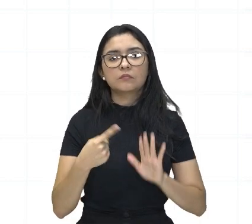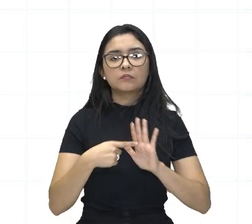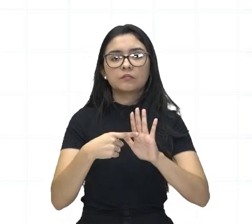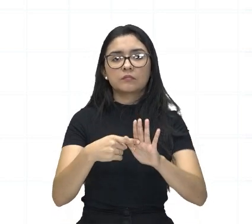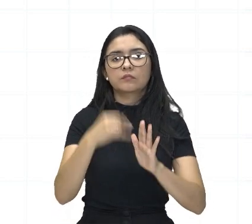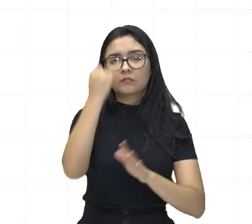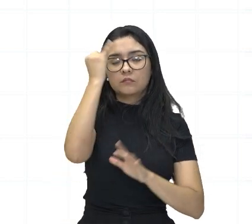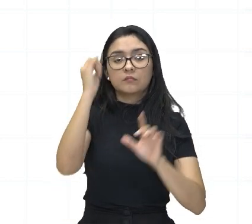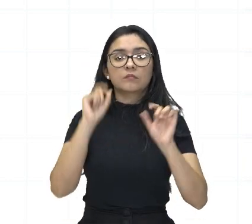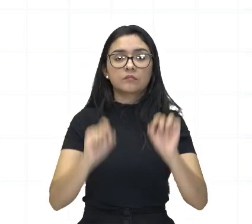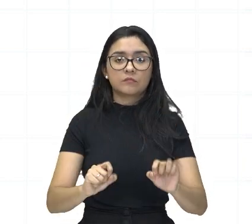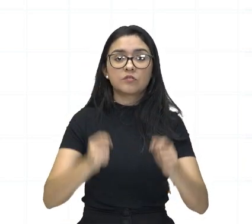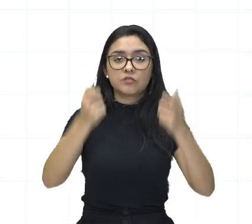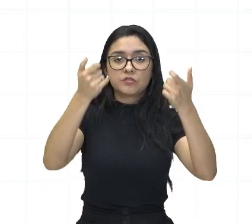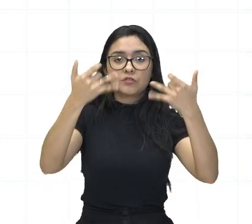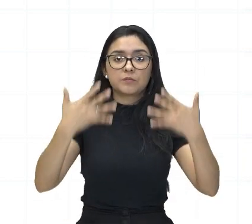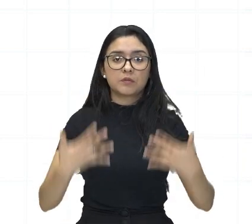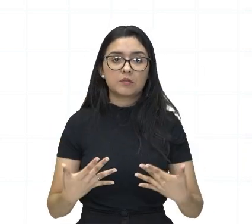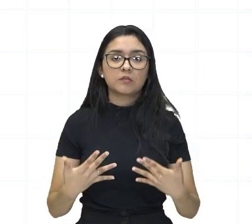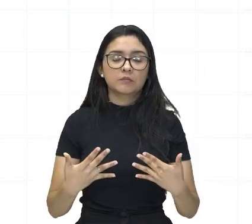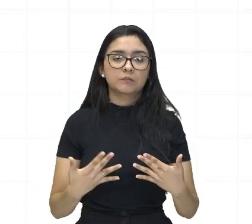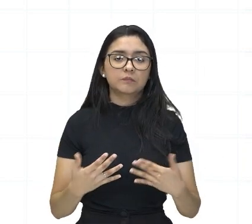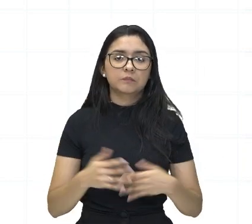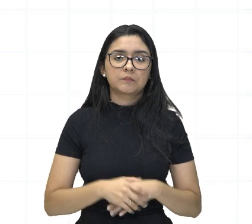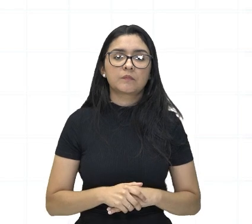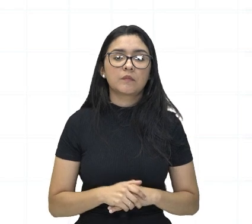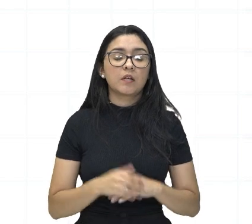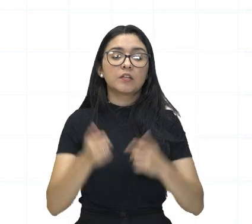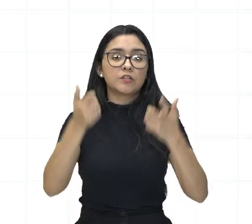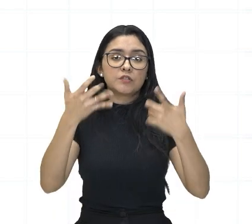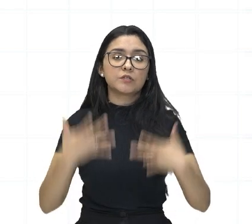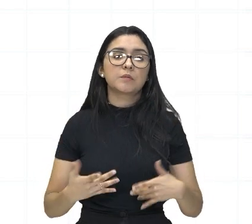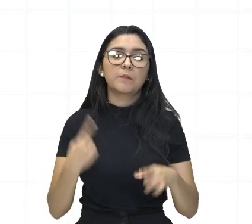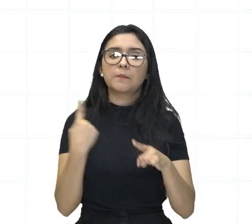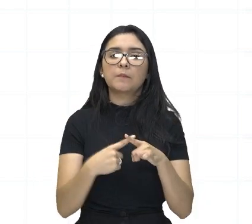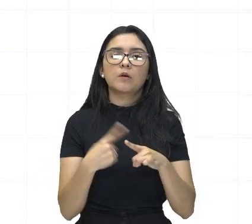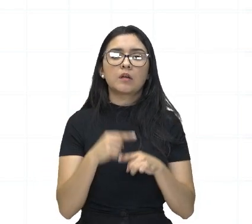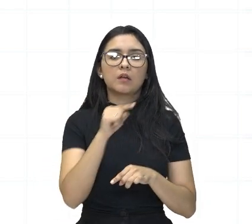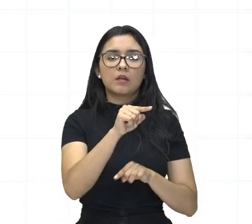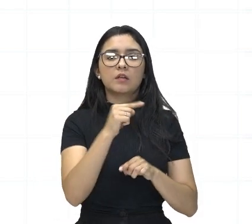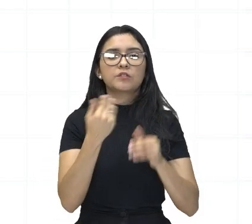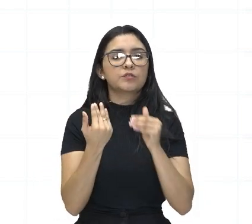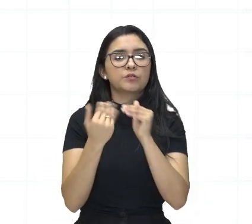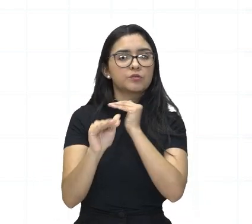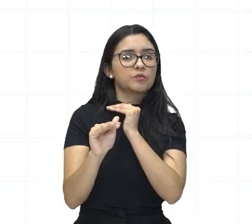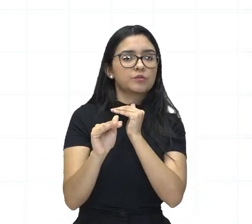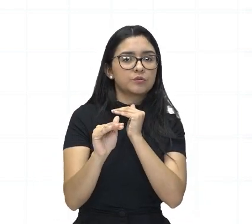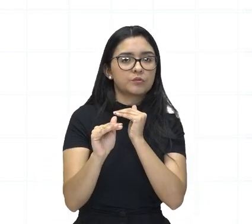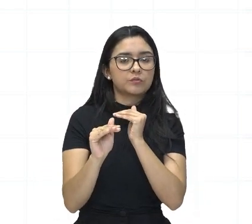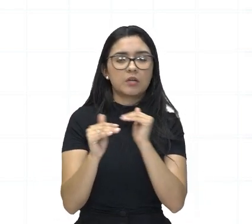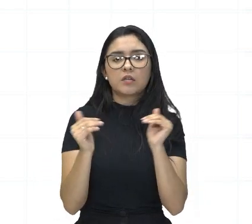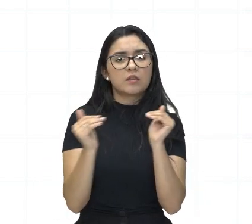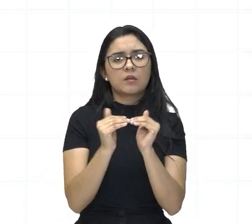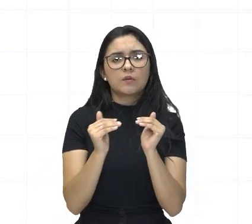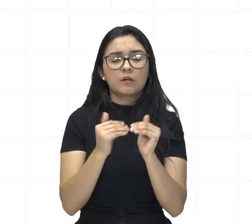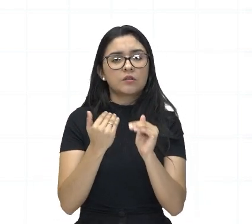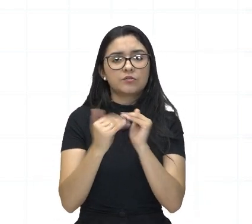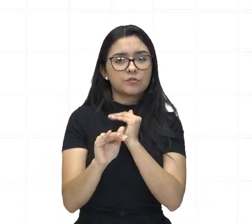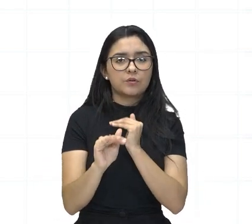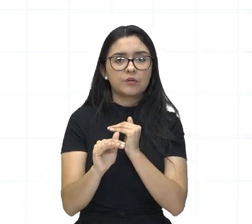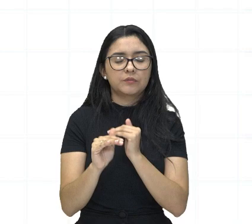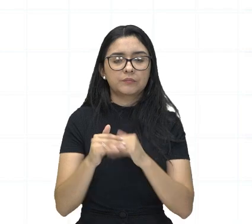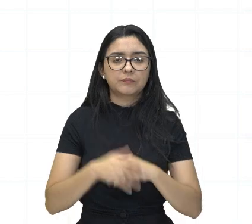de explicação, o motivo, ou seja, uma explicação ao fato do sujeito aí não concordar em